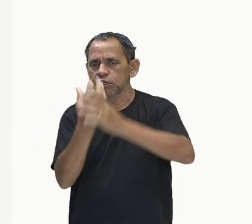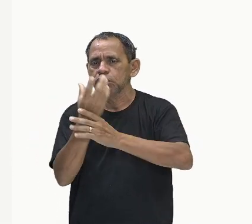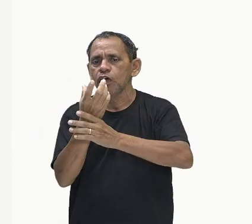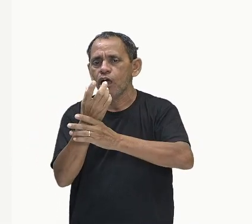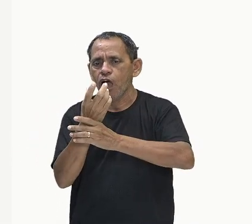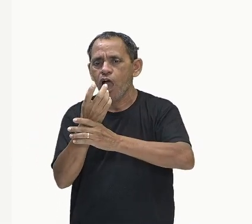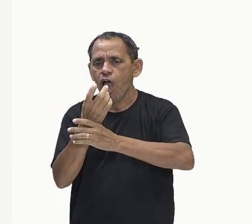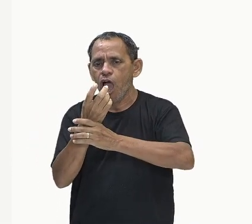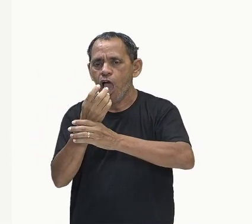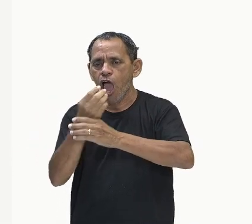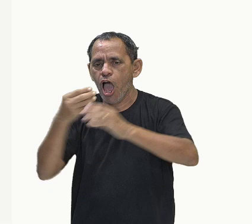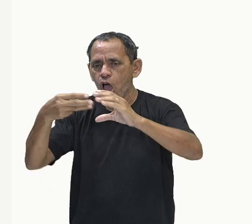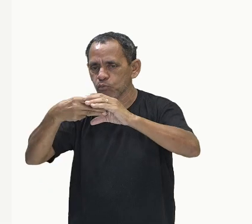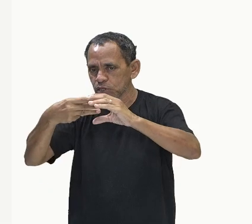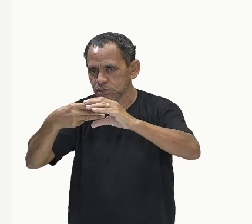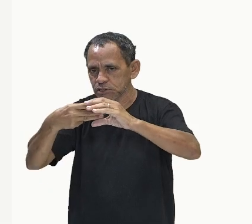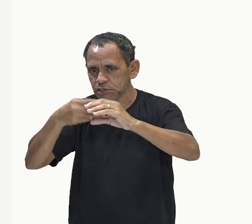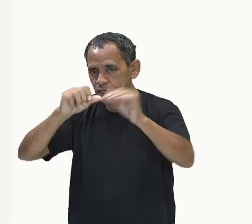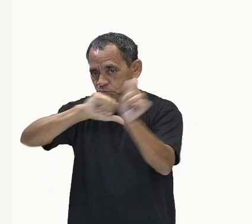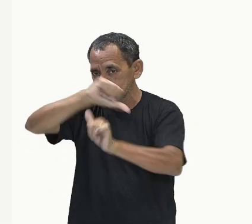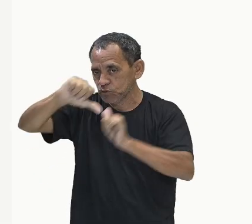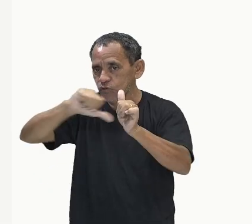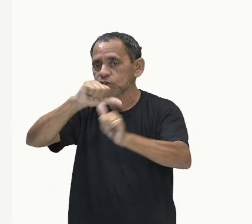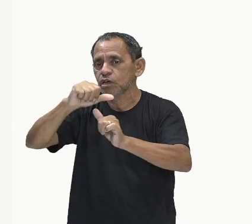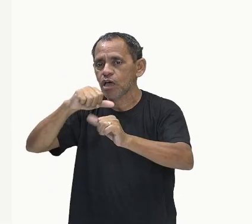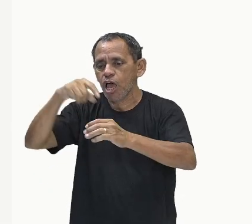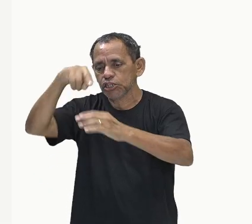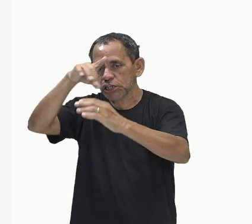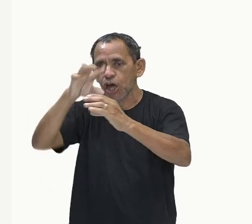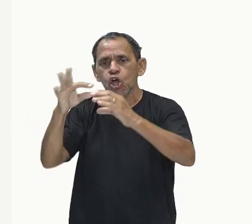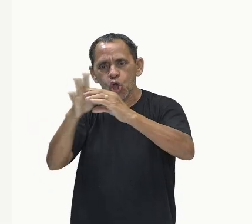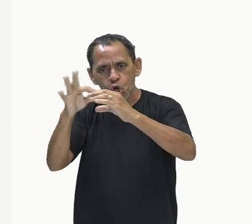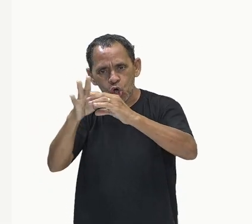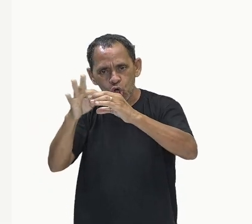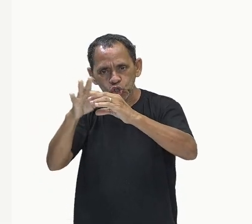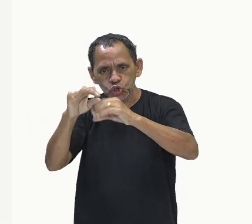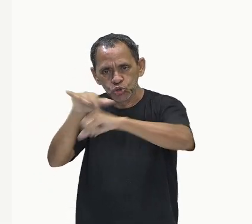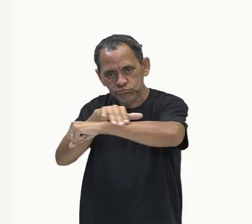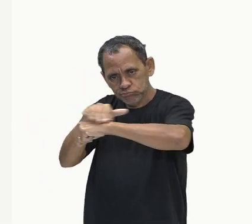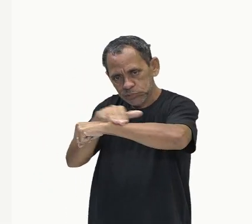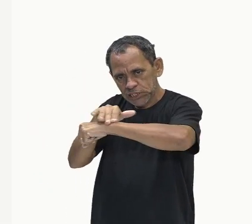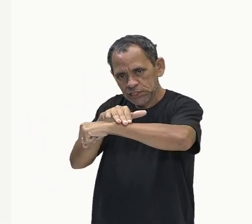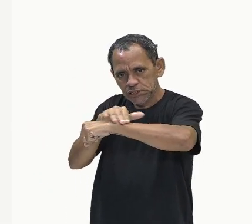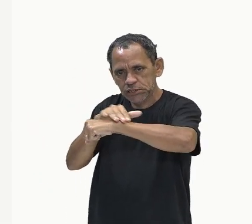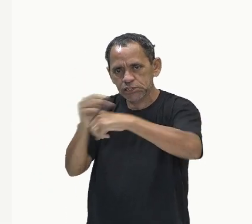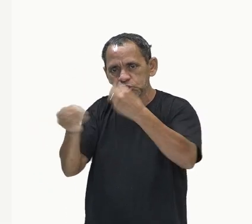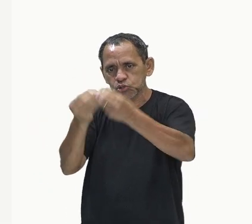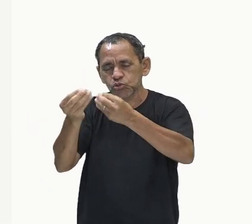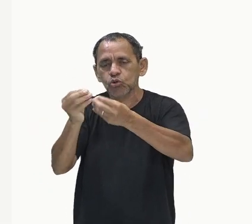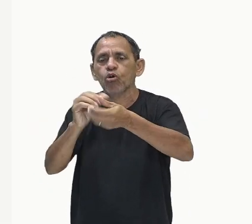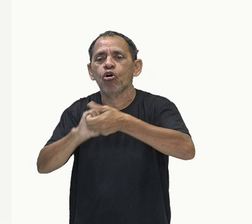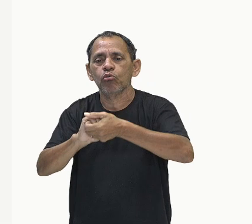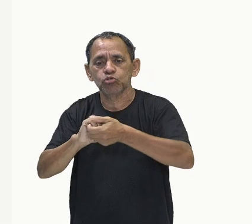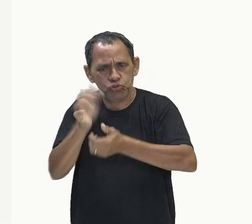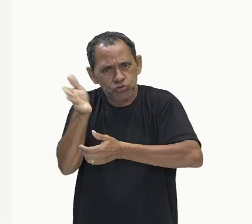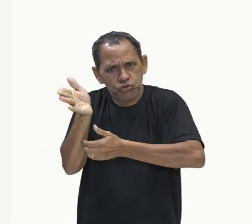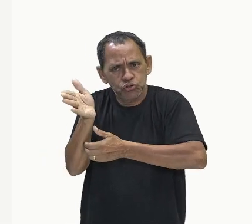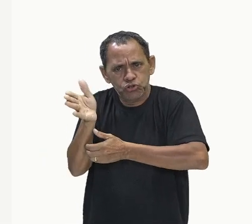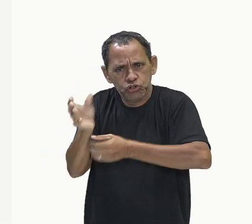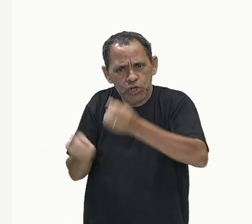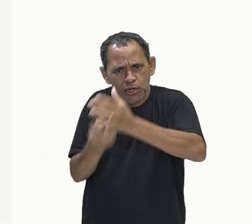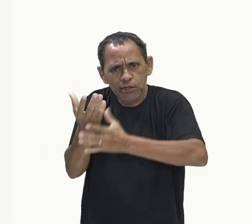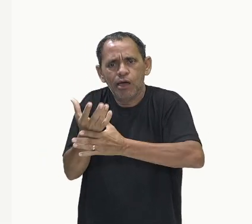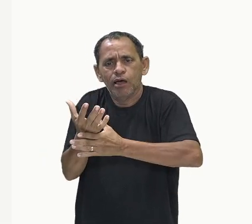célula modificada com um núcleo de um tecido que já tá formado, mas como ela é